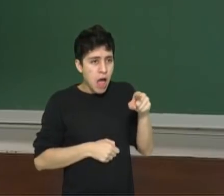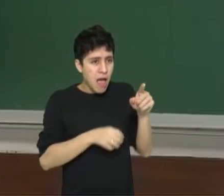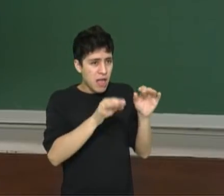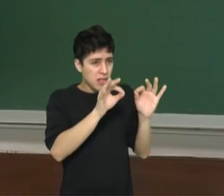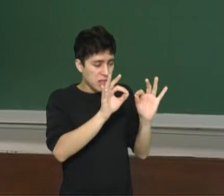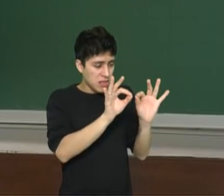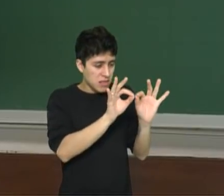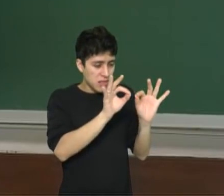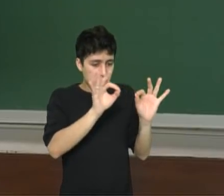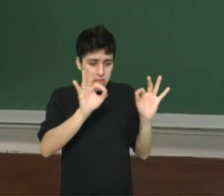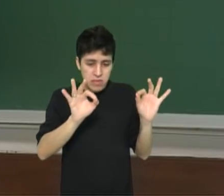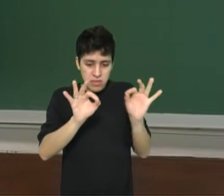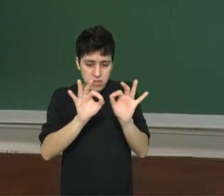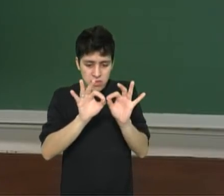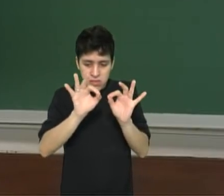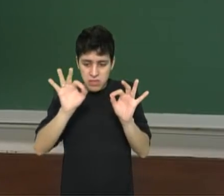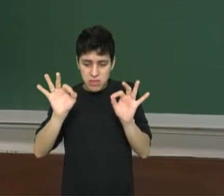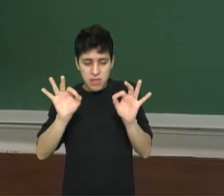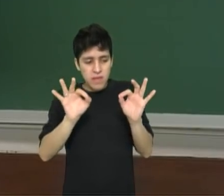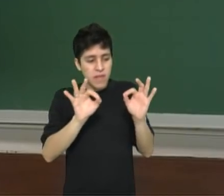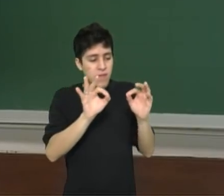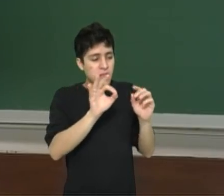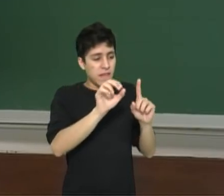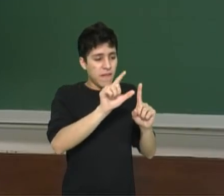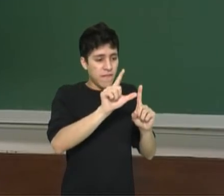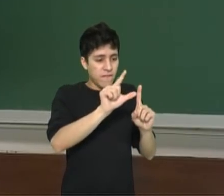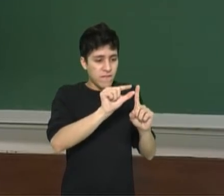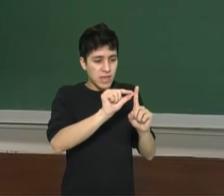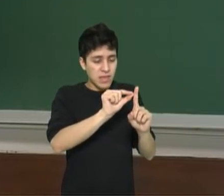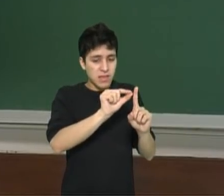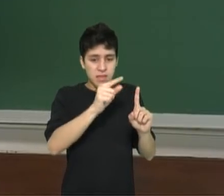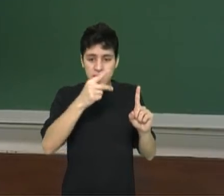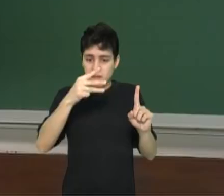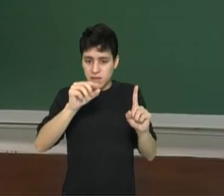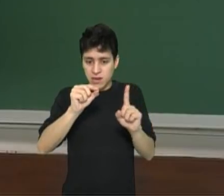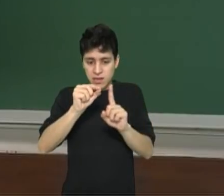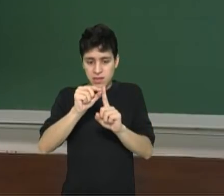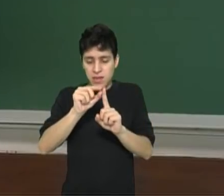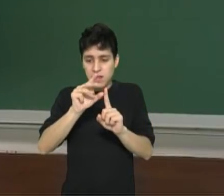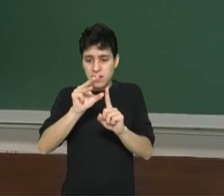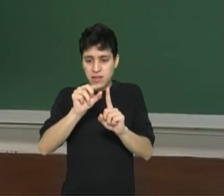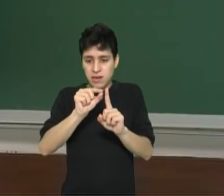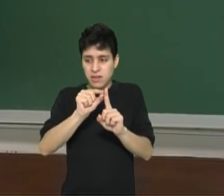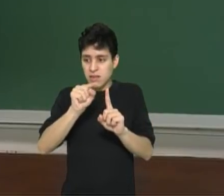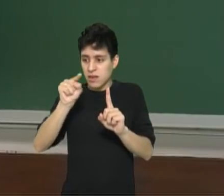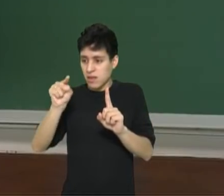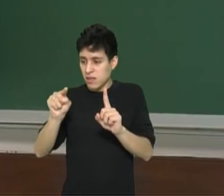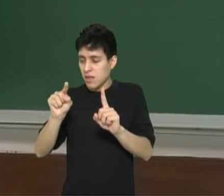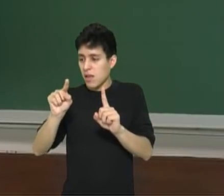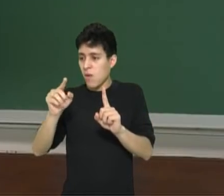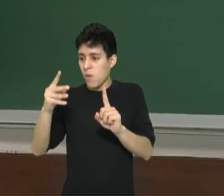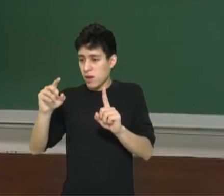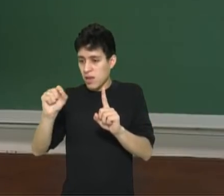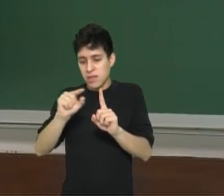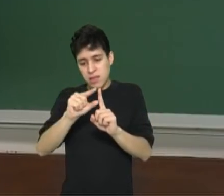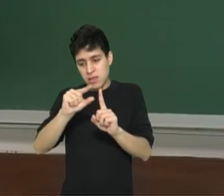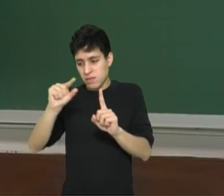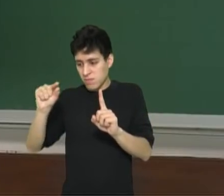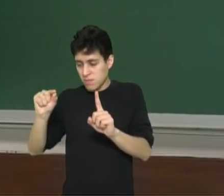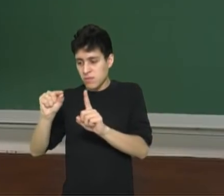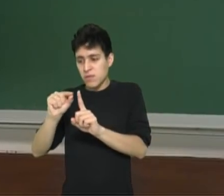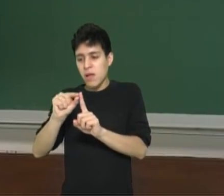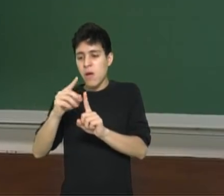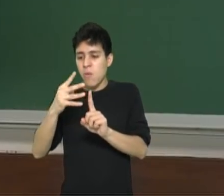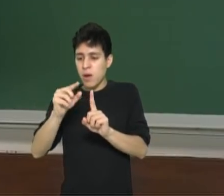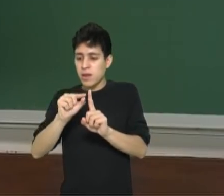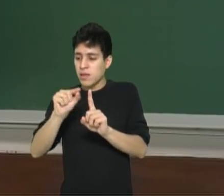sendo percorrida. De 20 para 30, 10 metros. De 30 para 40, percorreu 10 metros. De 40